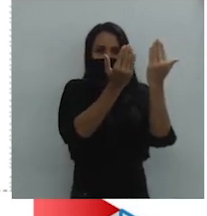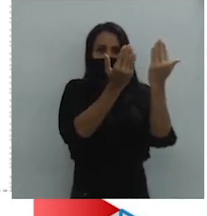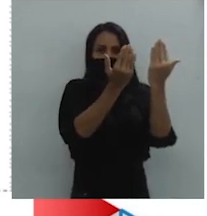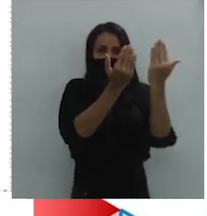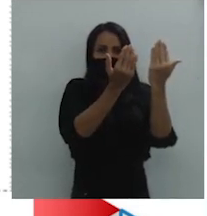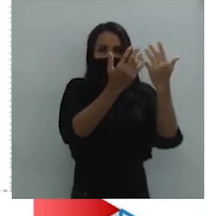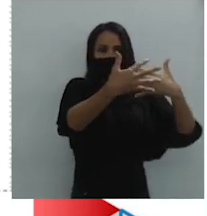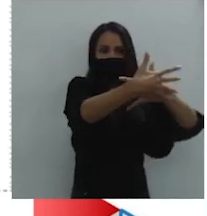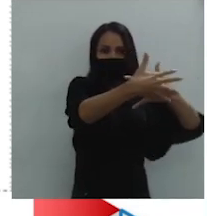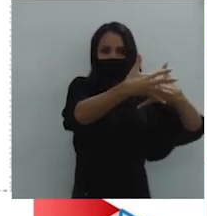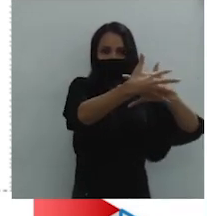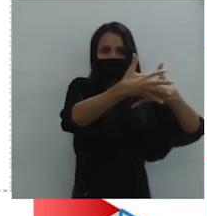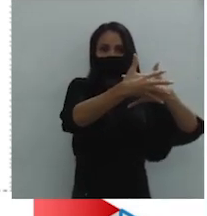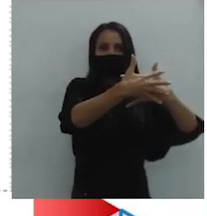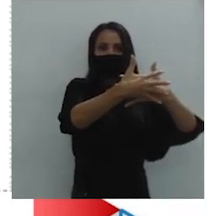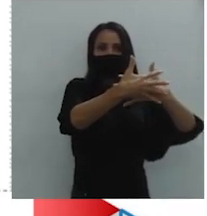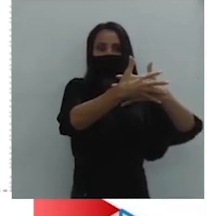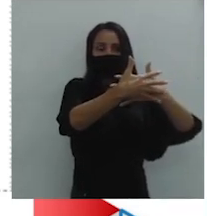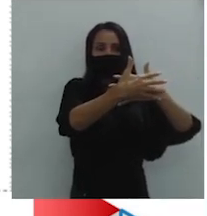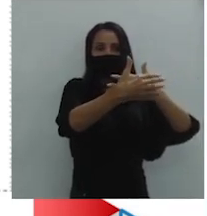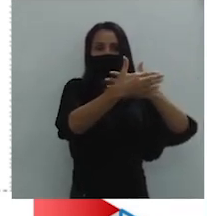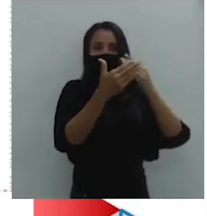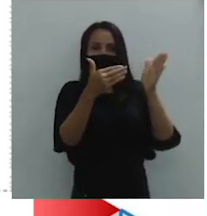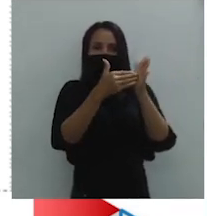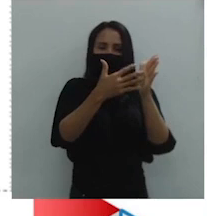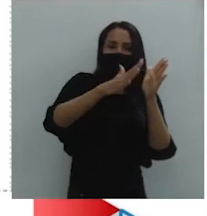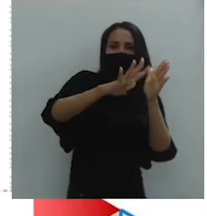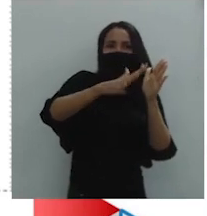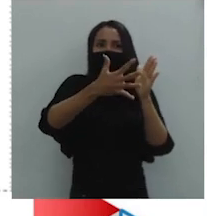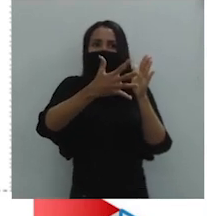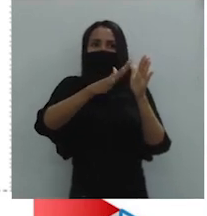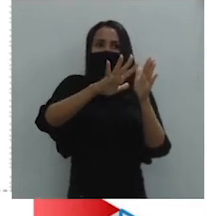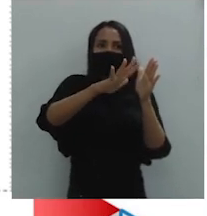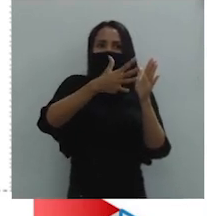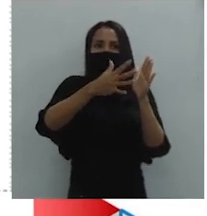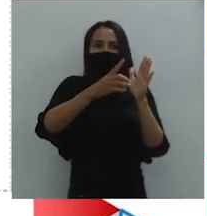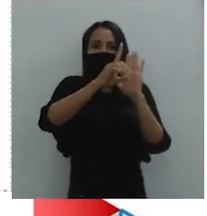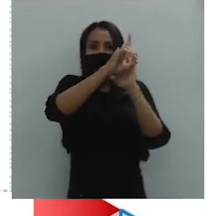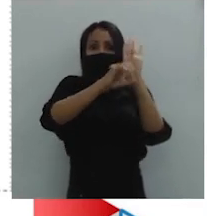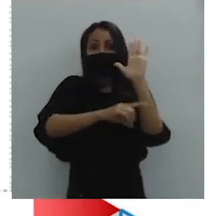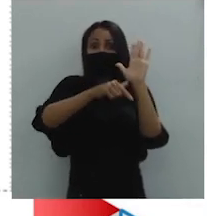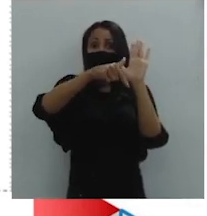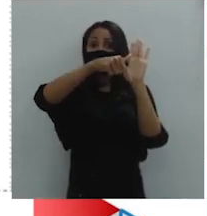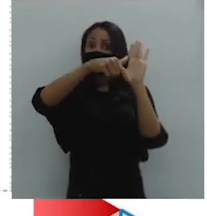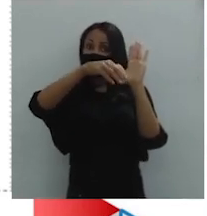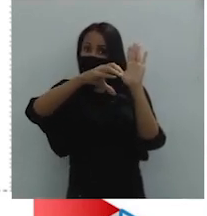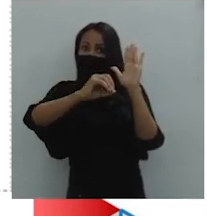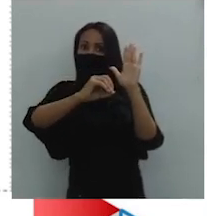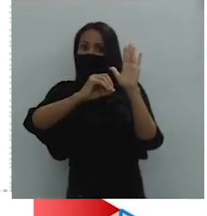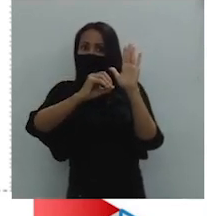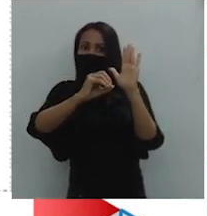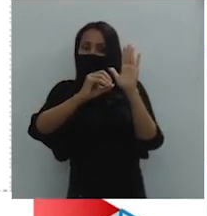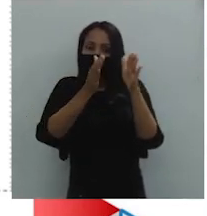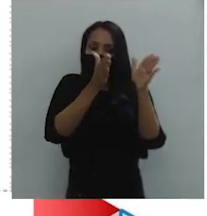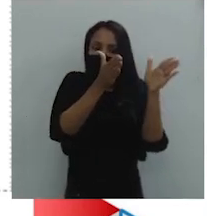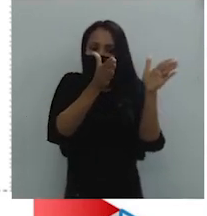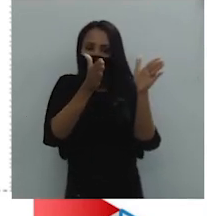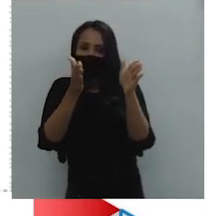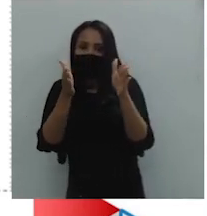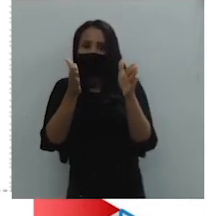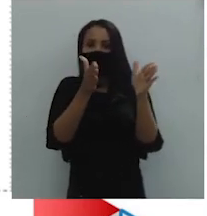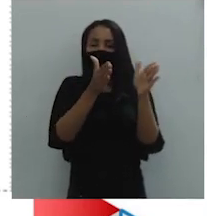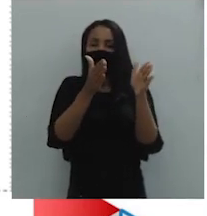Isso até, vamos dizer, a década de 70, que foi aonde meio